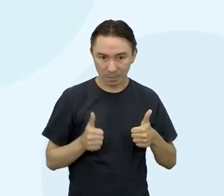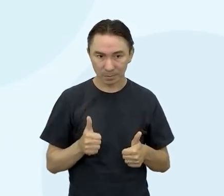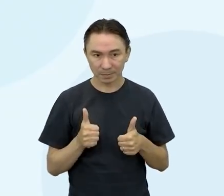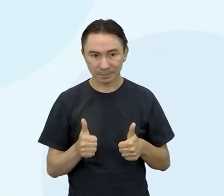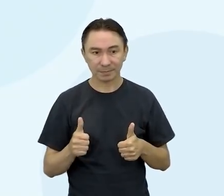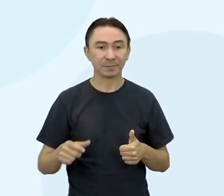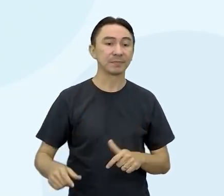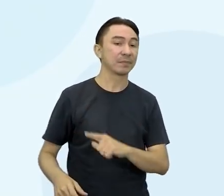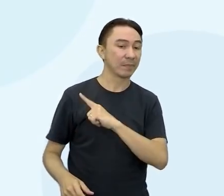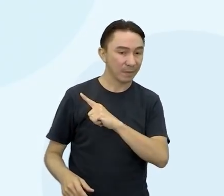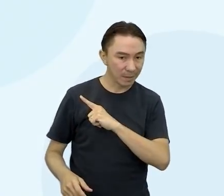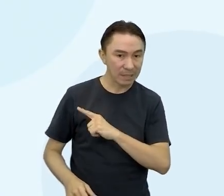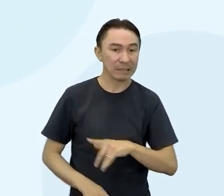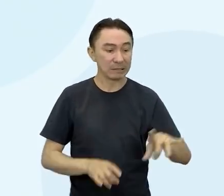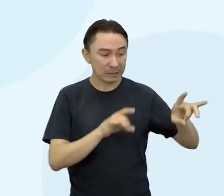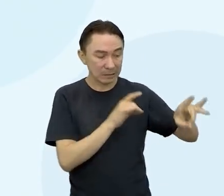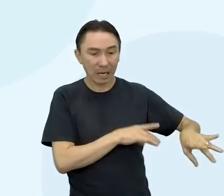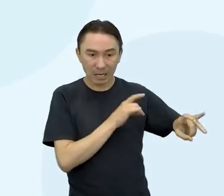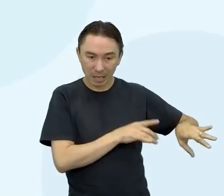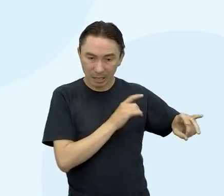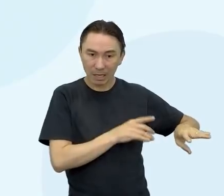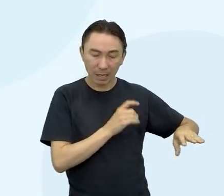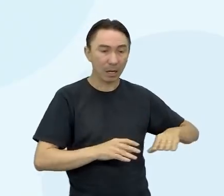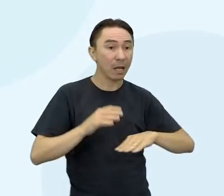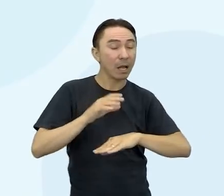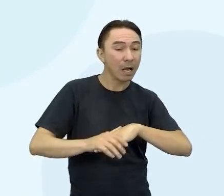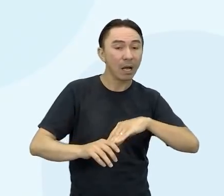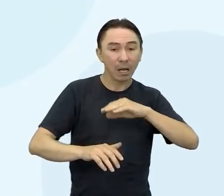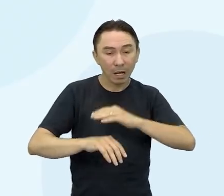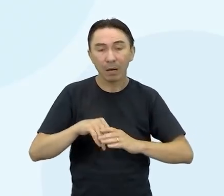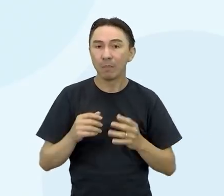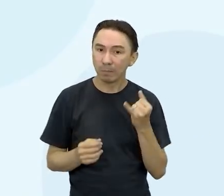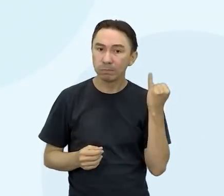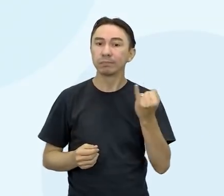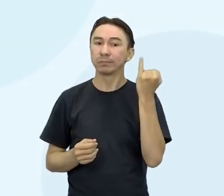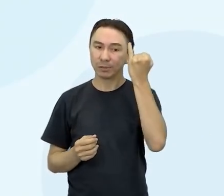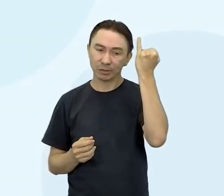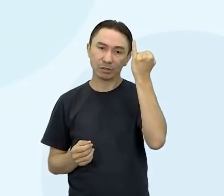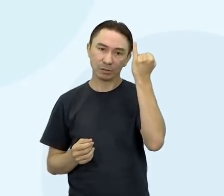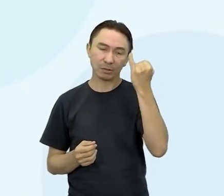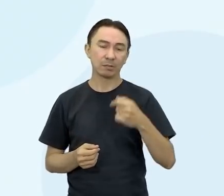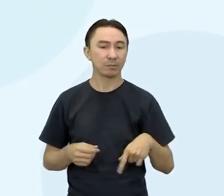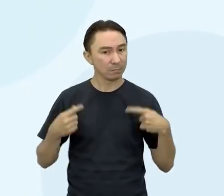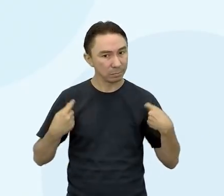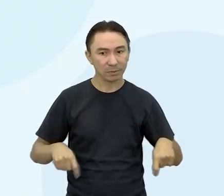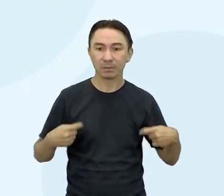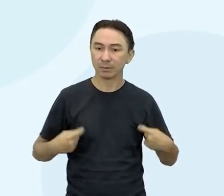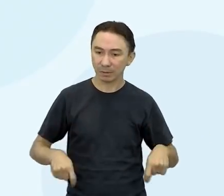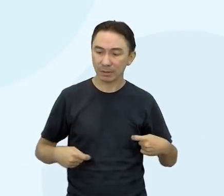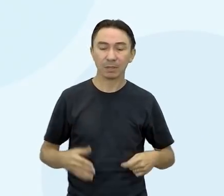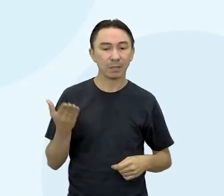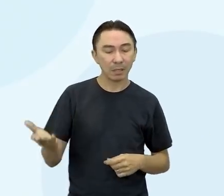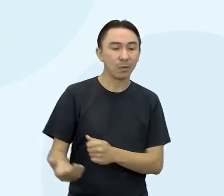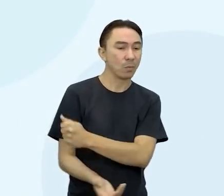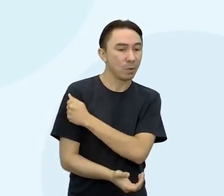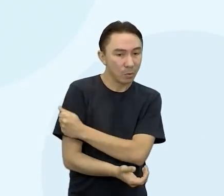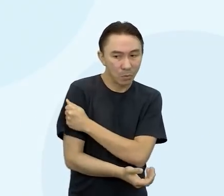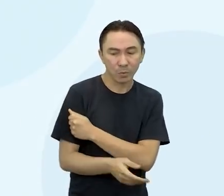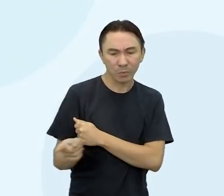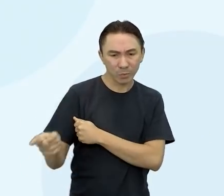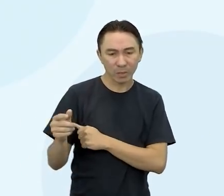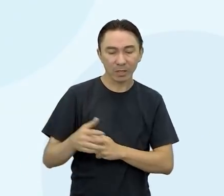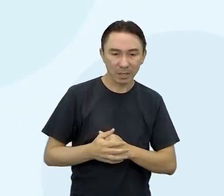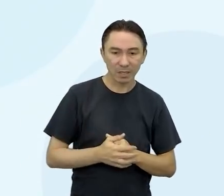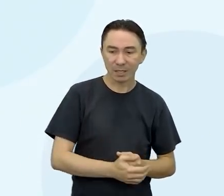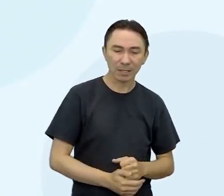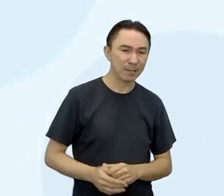metodologias ativas é sempre uma boa pedida quando a gente trabalha, né, em sala de aula. Vale muito a pena, o estudante está no centro